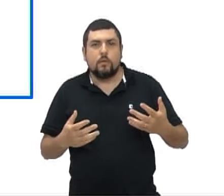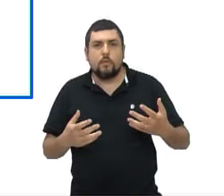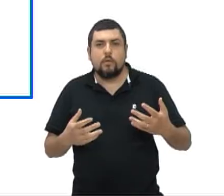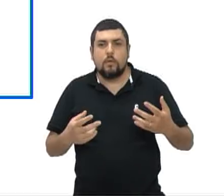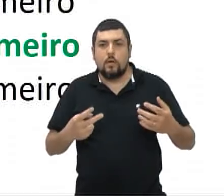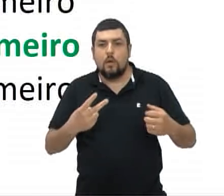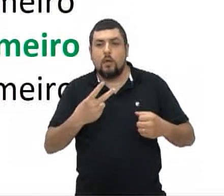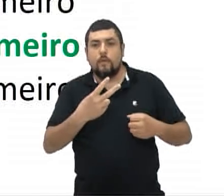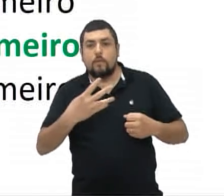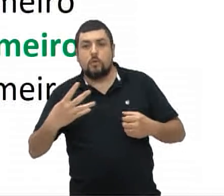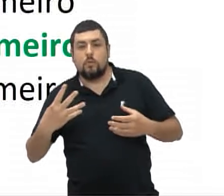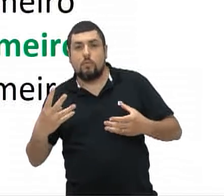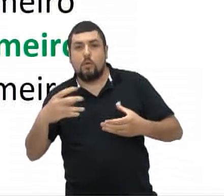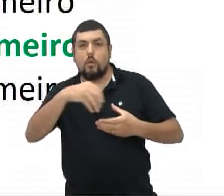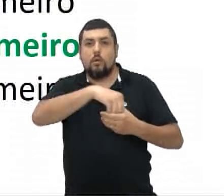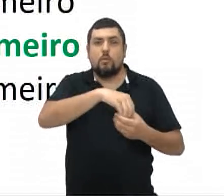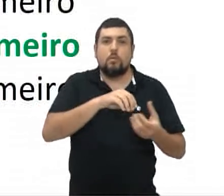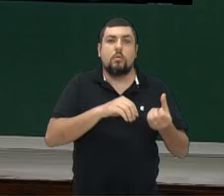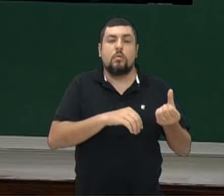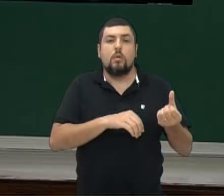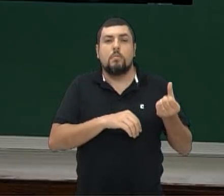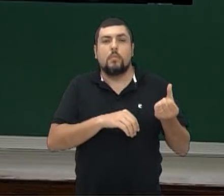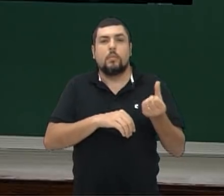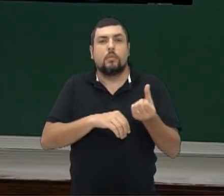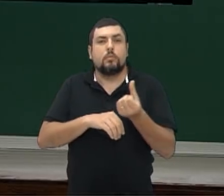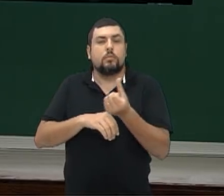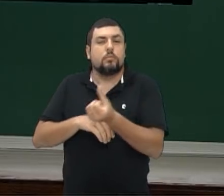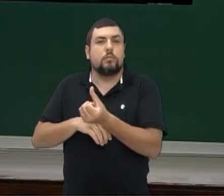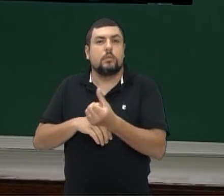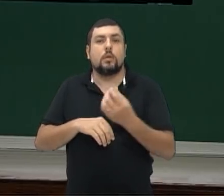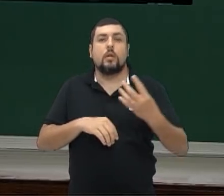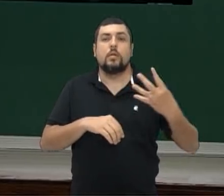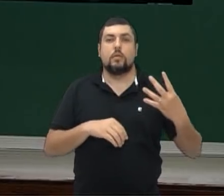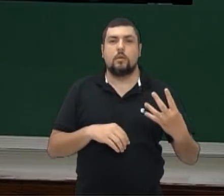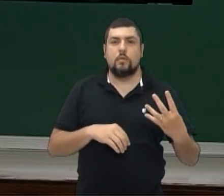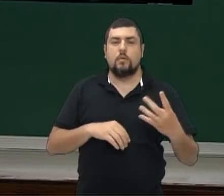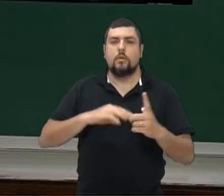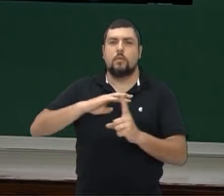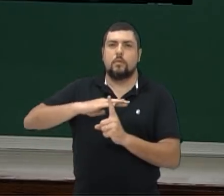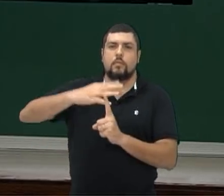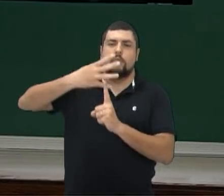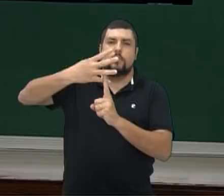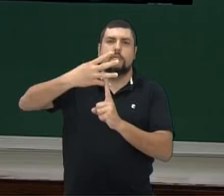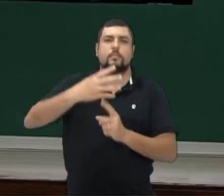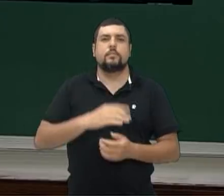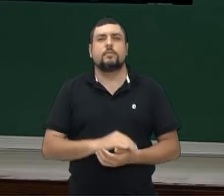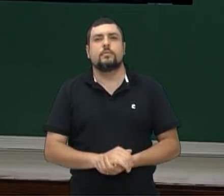cabem em 6? Seriam 4 vezes maior que o primeiro.